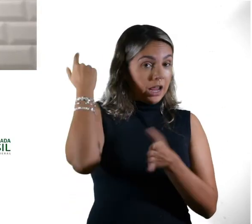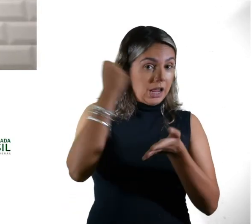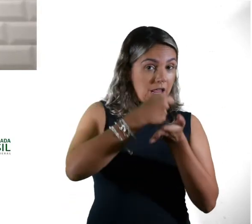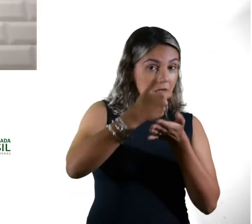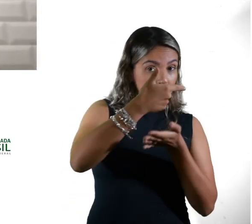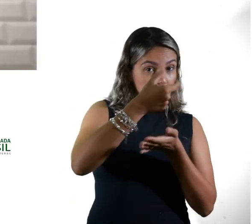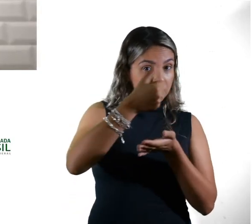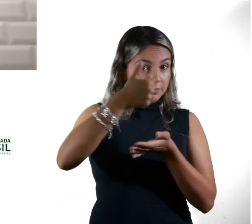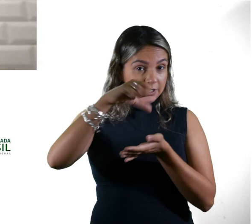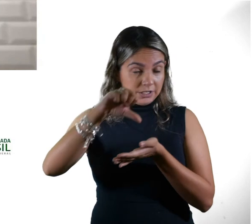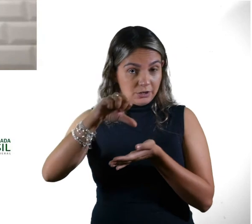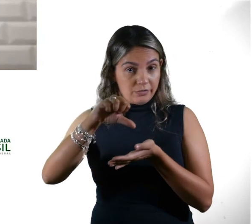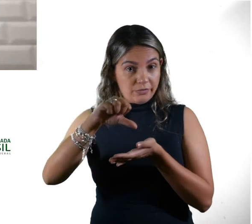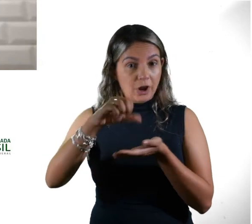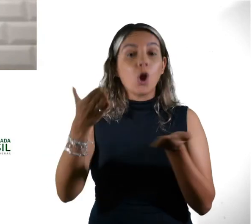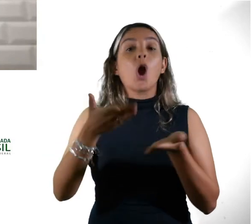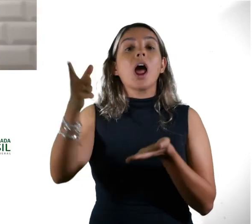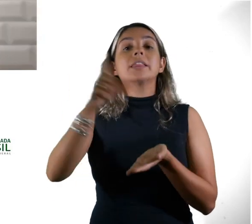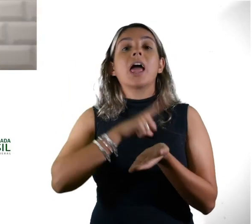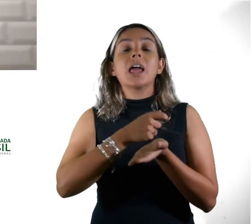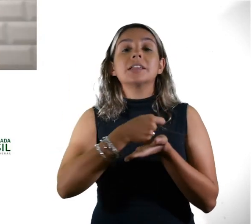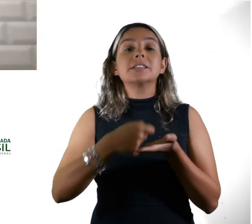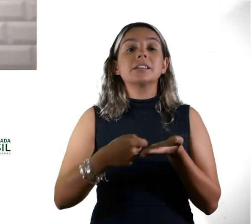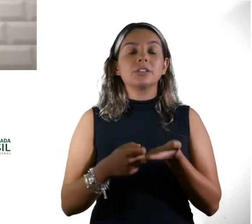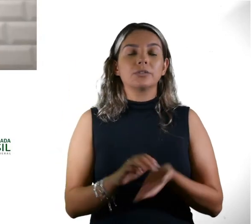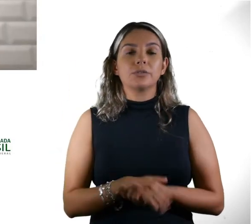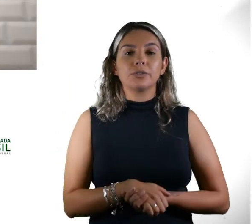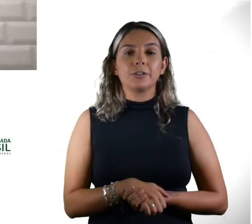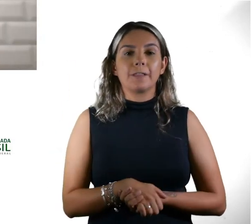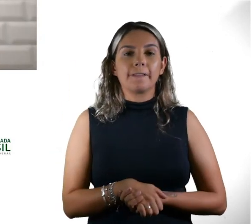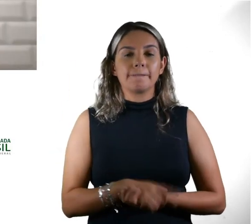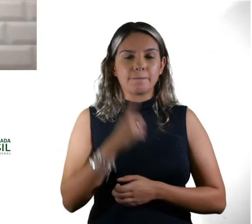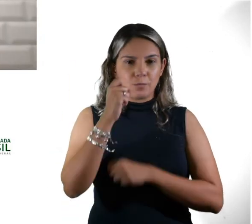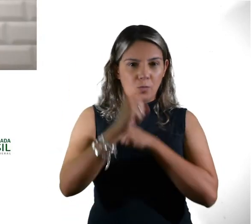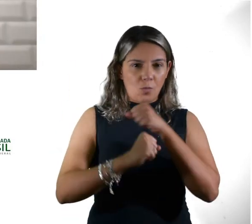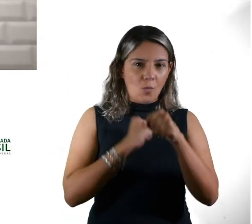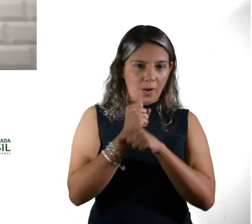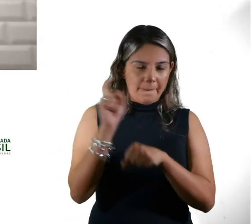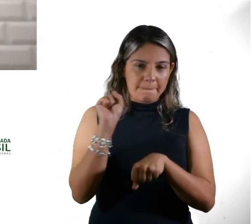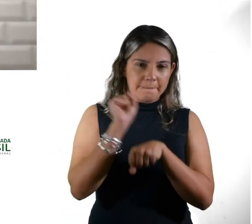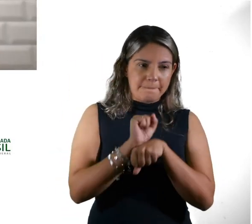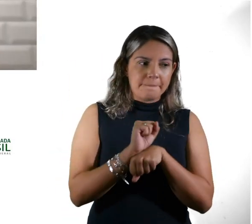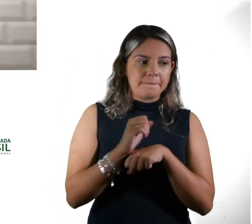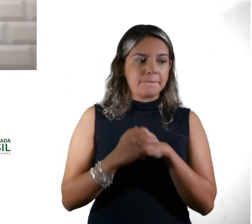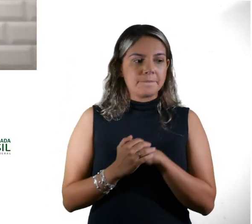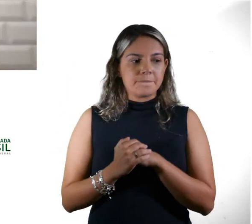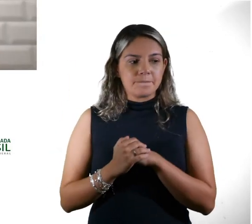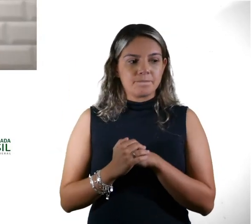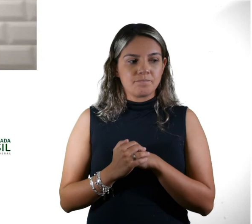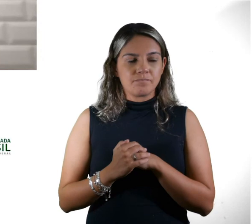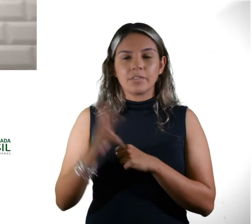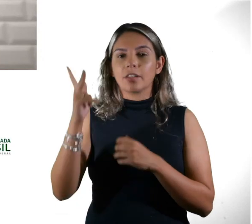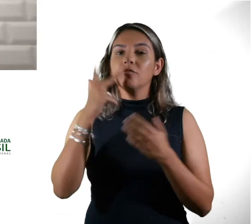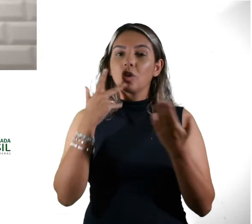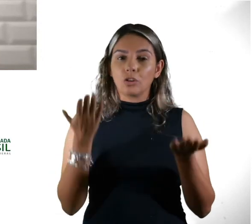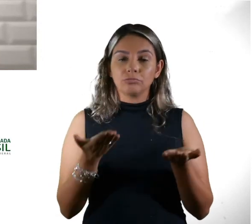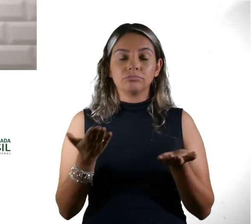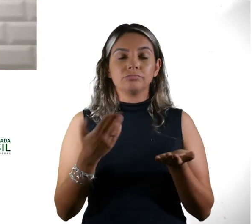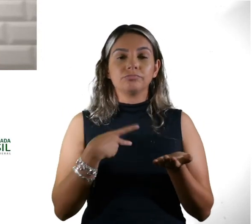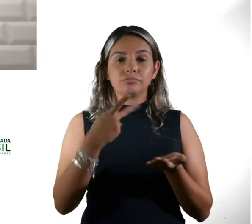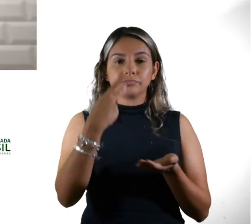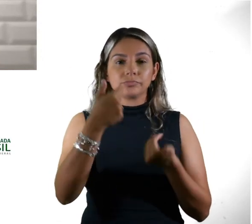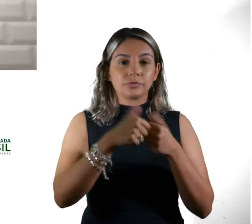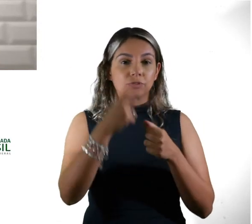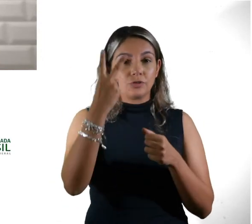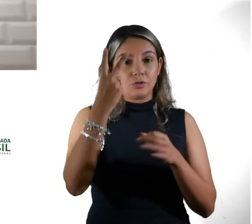em 2019. Tem aí um gap de 1 ano e pouco, né? Não, como eu disse a você, eu